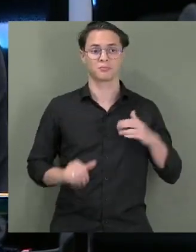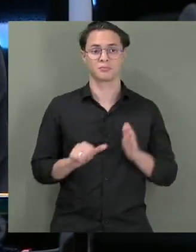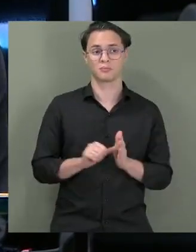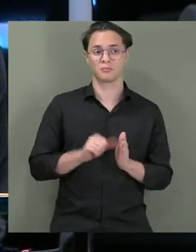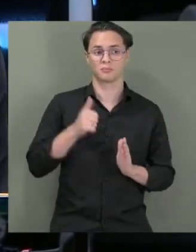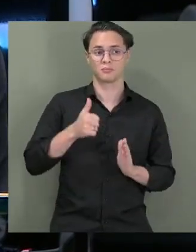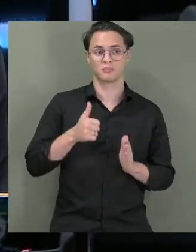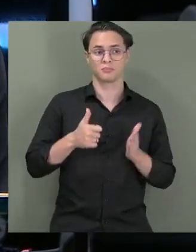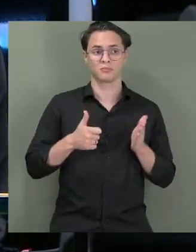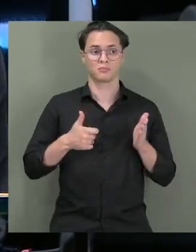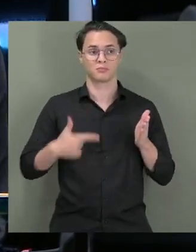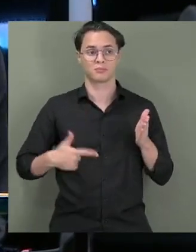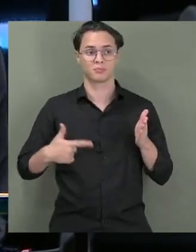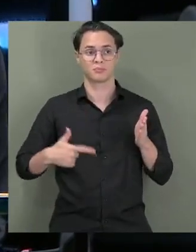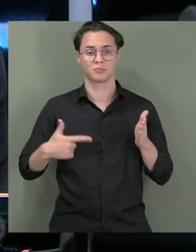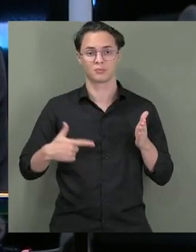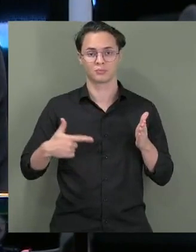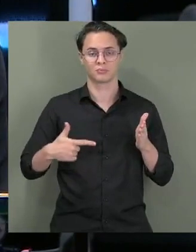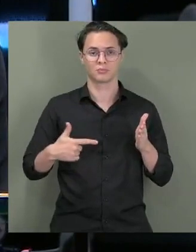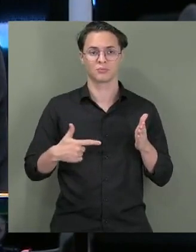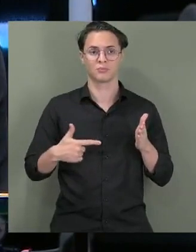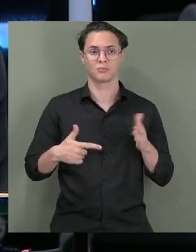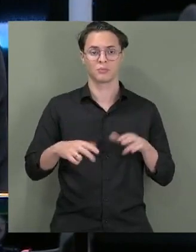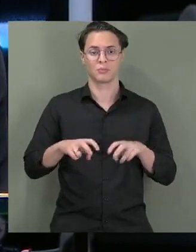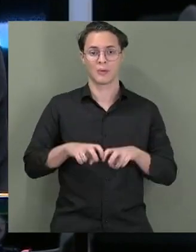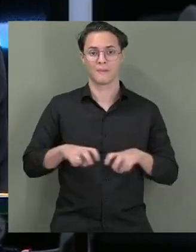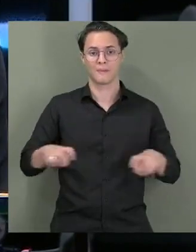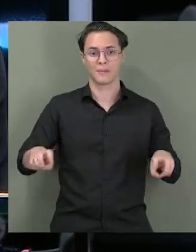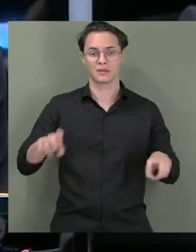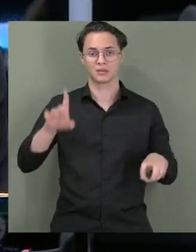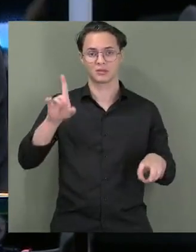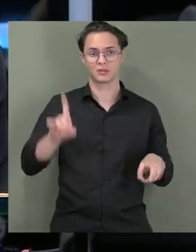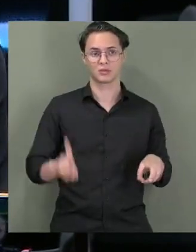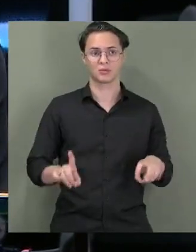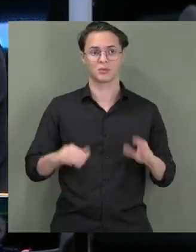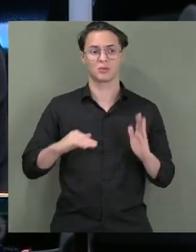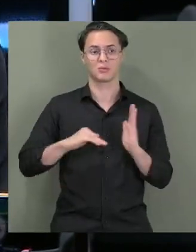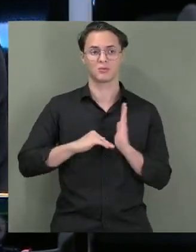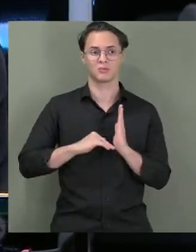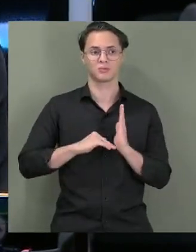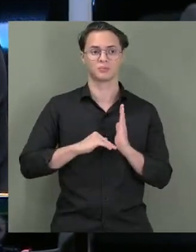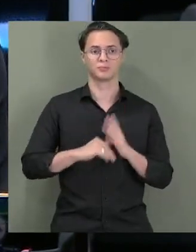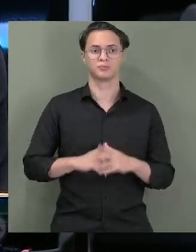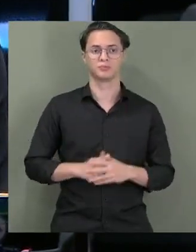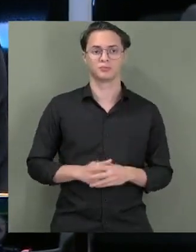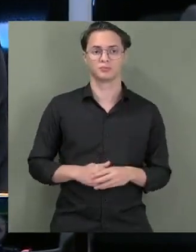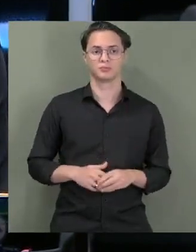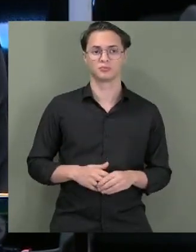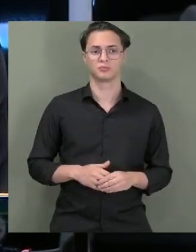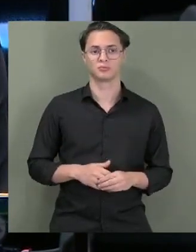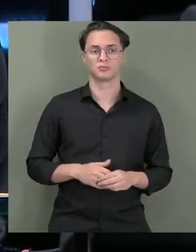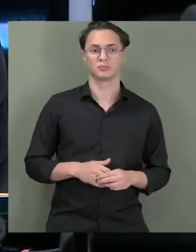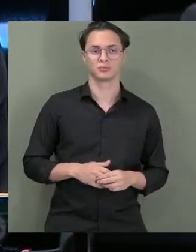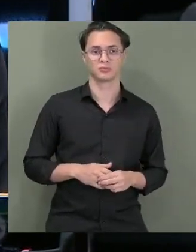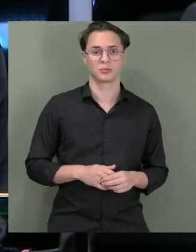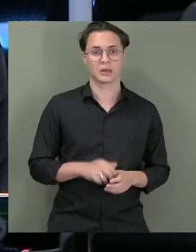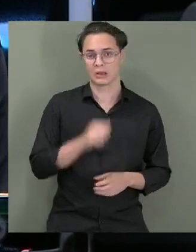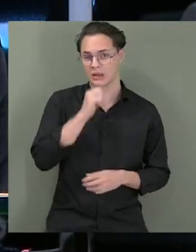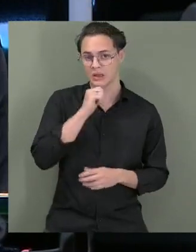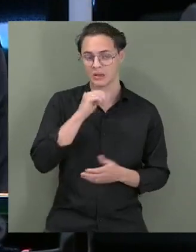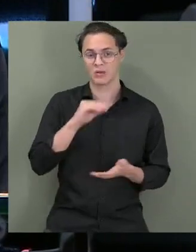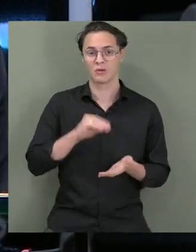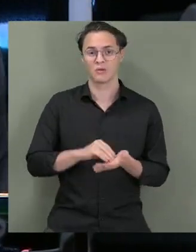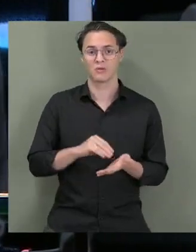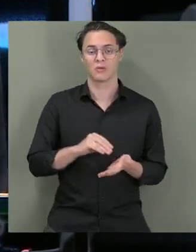e segunda suplências da mesa diretora do Senado Federal, que não foram preenchidas